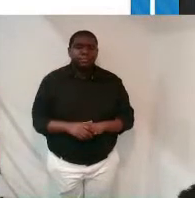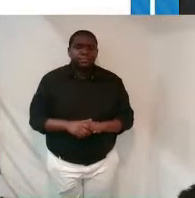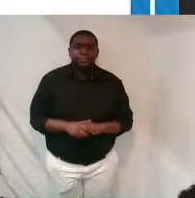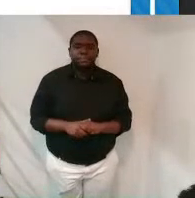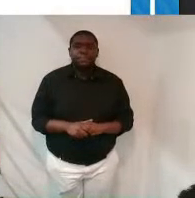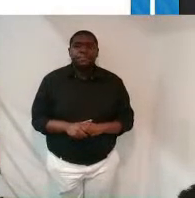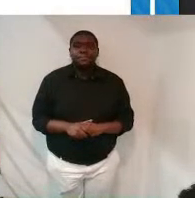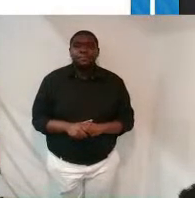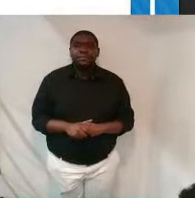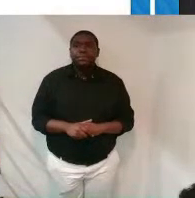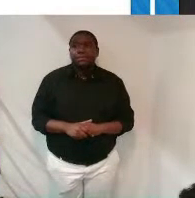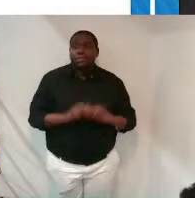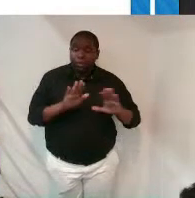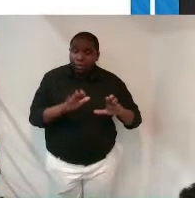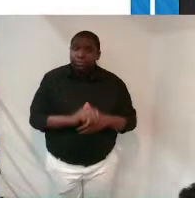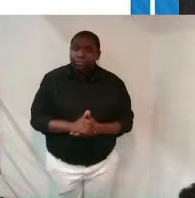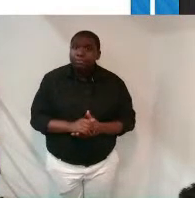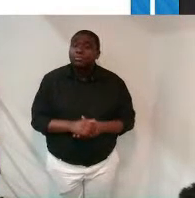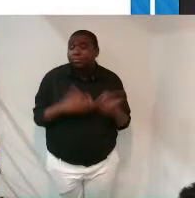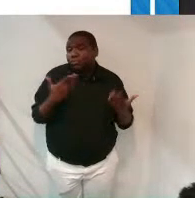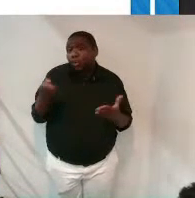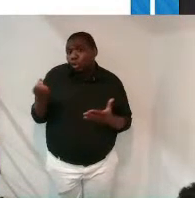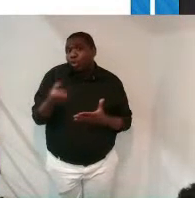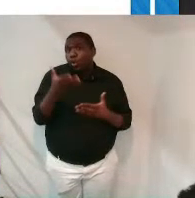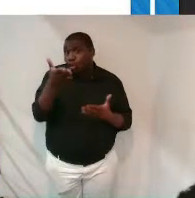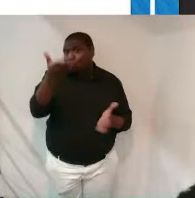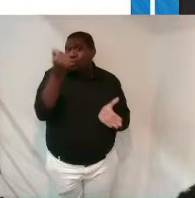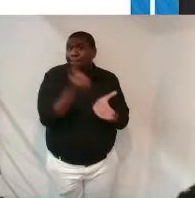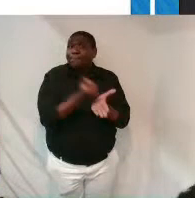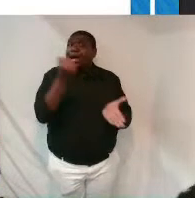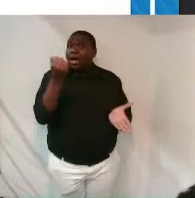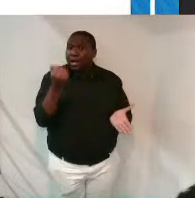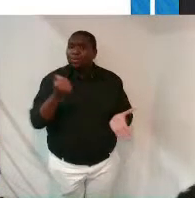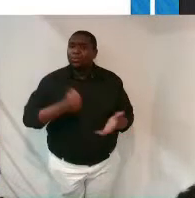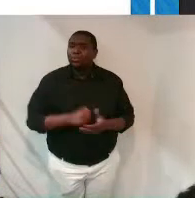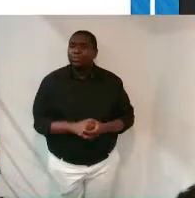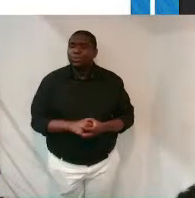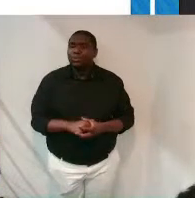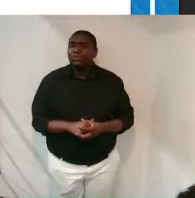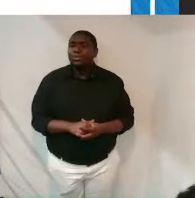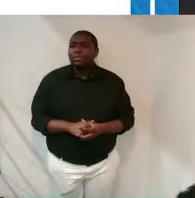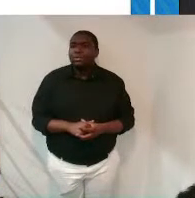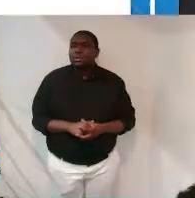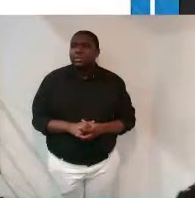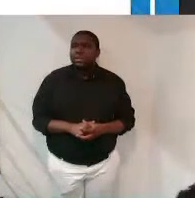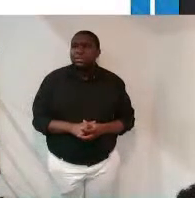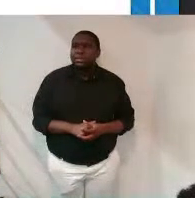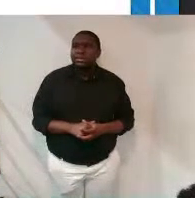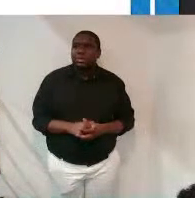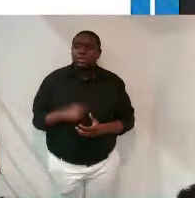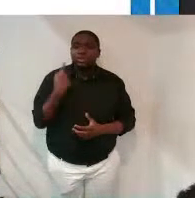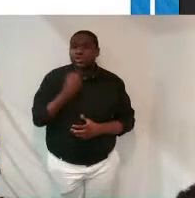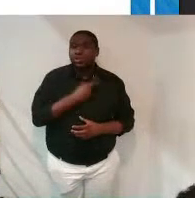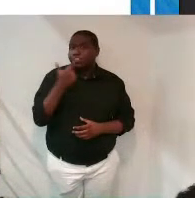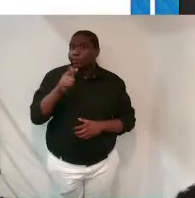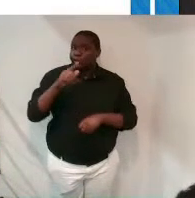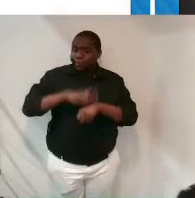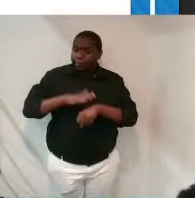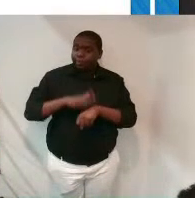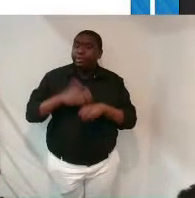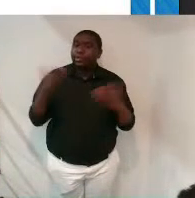11.445. O novo marco do saneamento, sem nós nos entrarmos nesse momento em discussões sobre